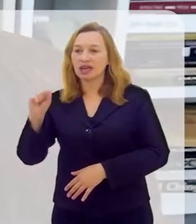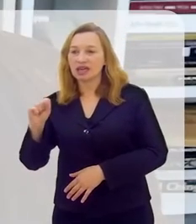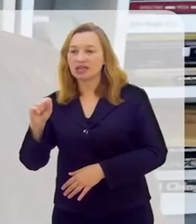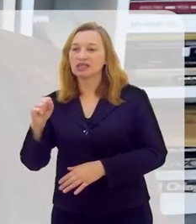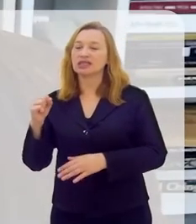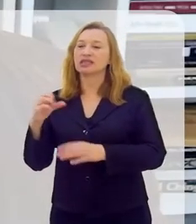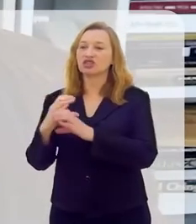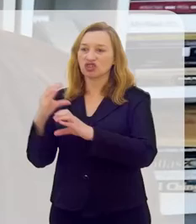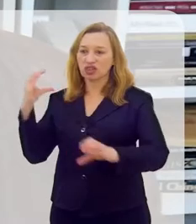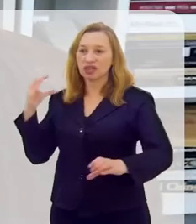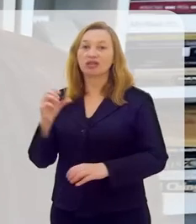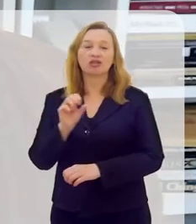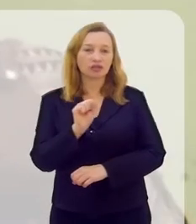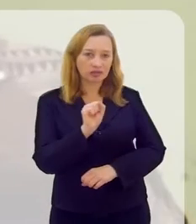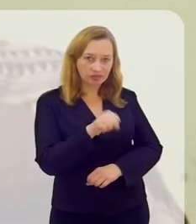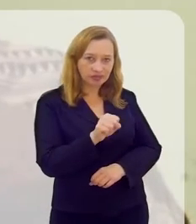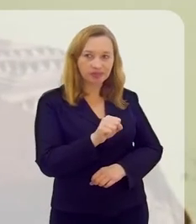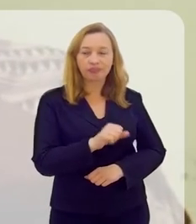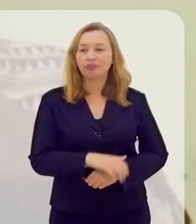Engenharia. MS, tá.